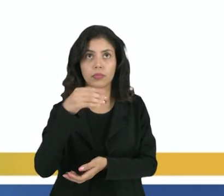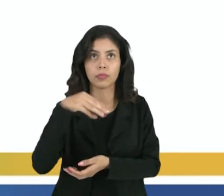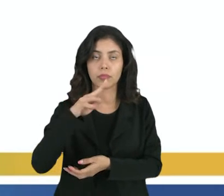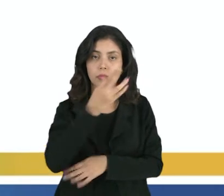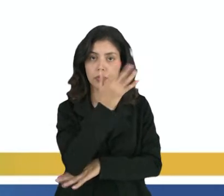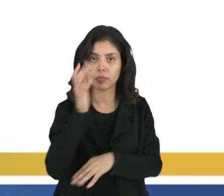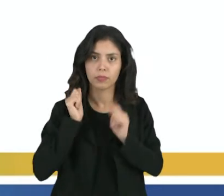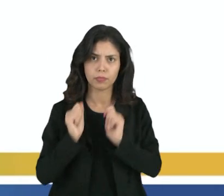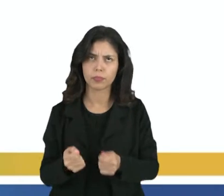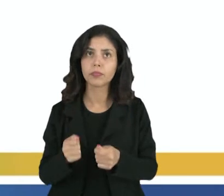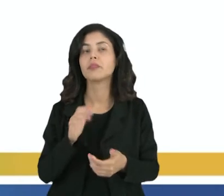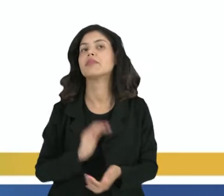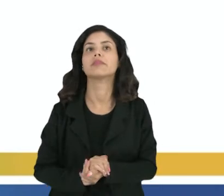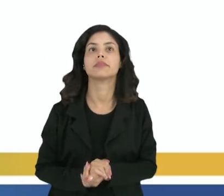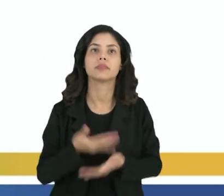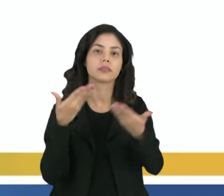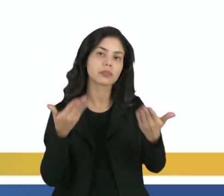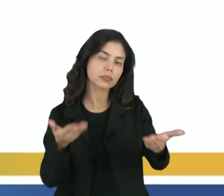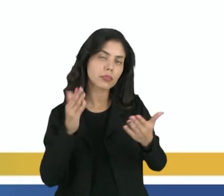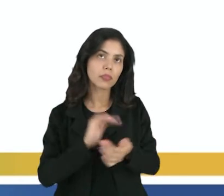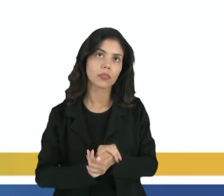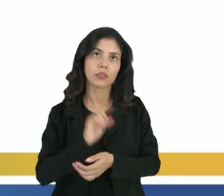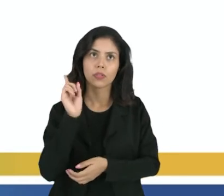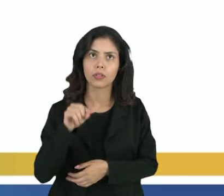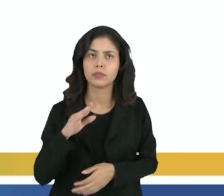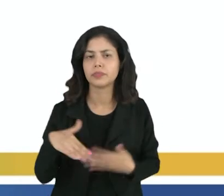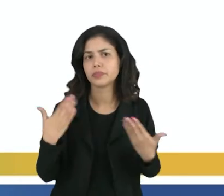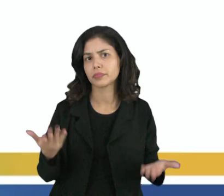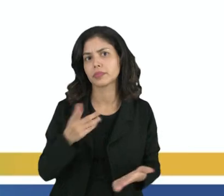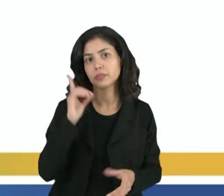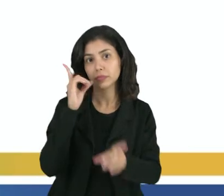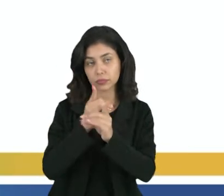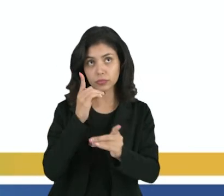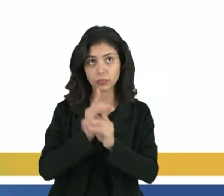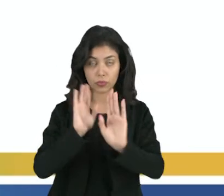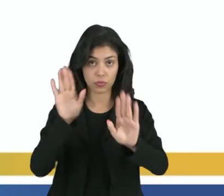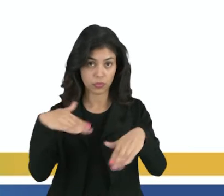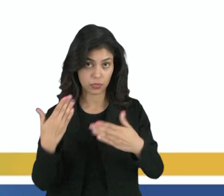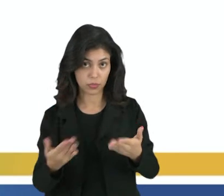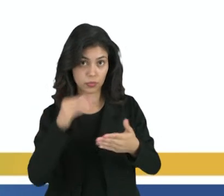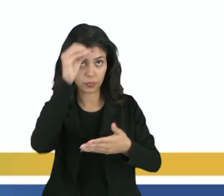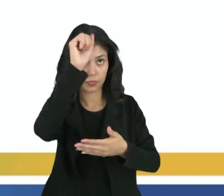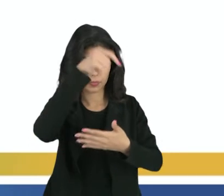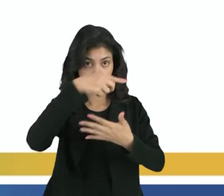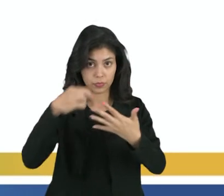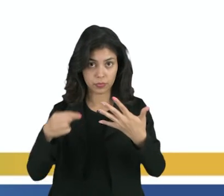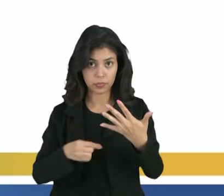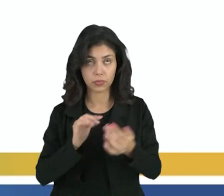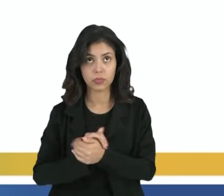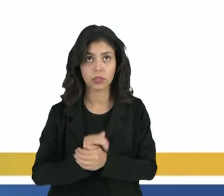e mata de terra firme. Trata-se então a gente vai identificar qual desses